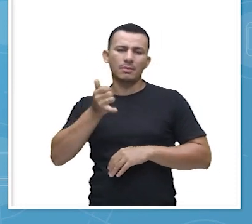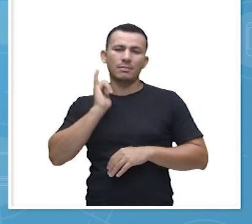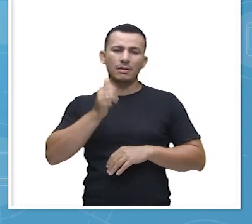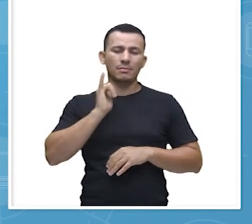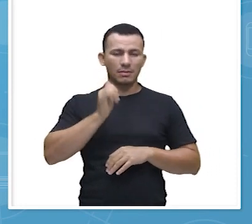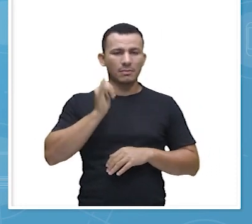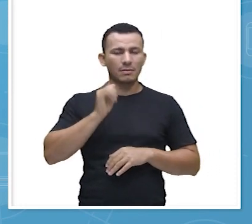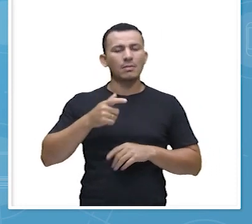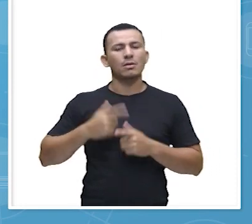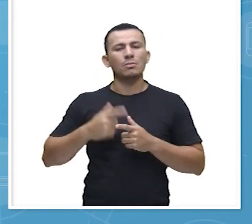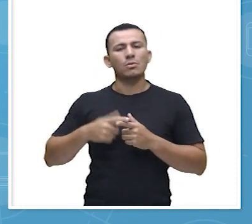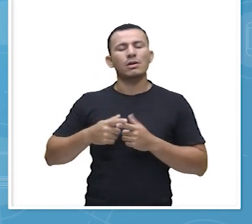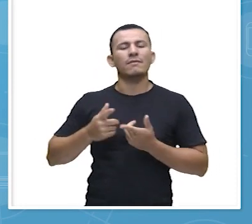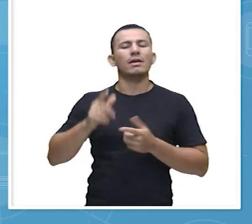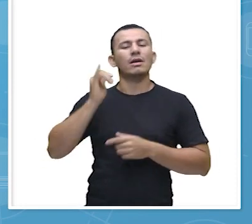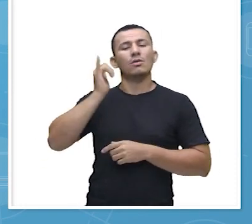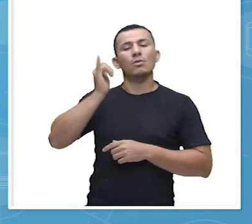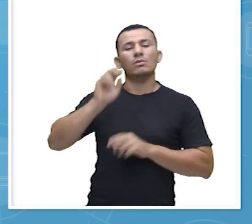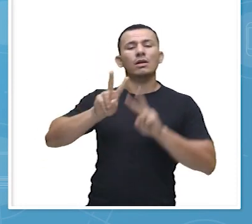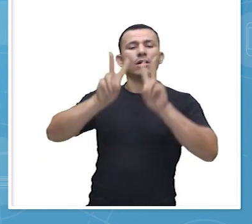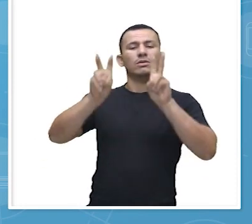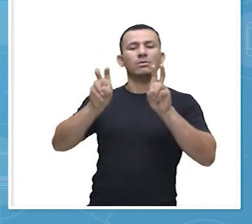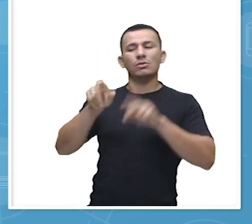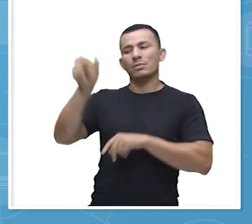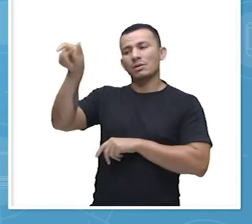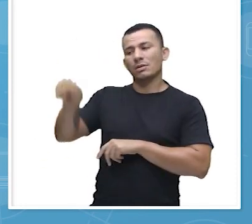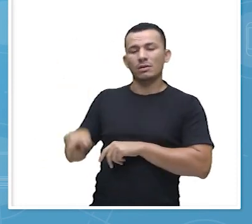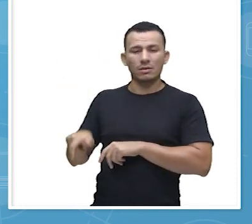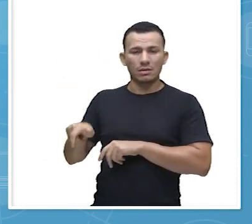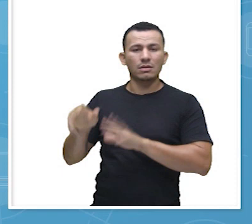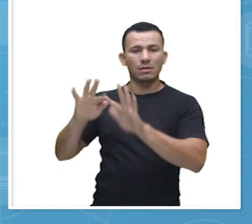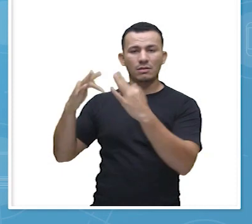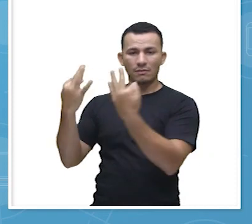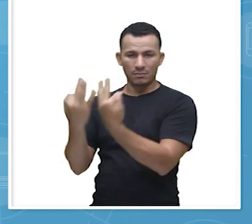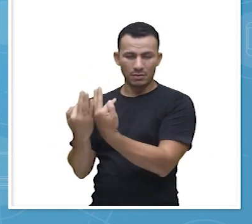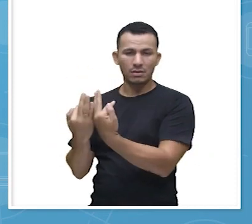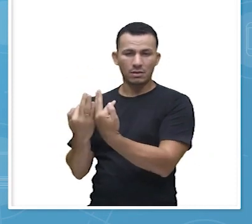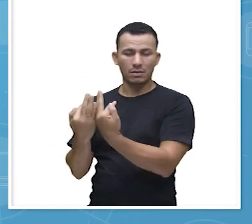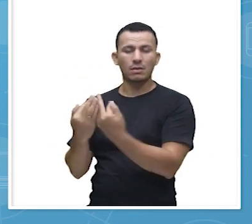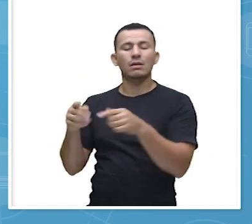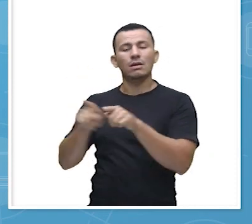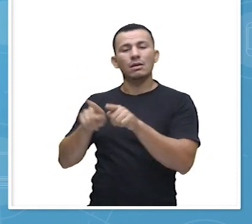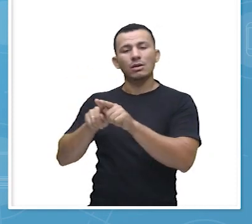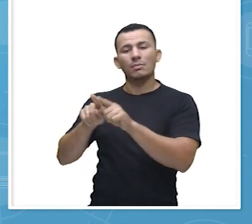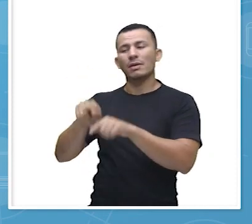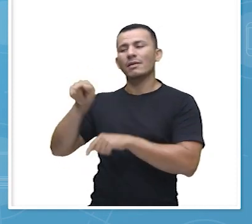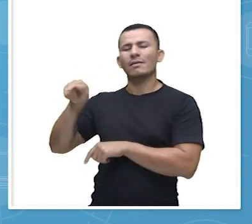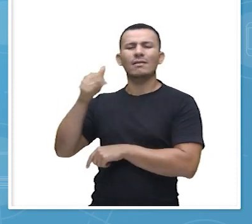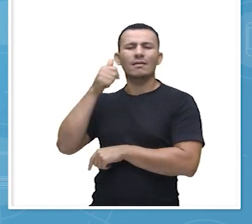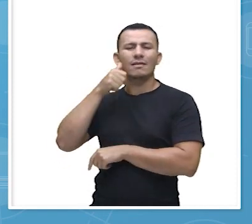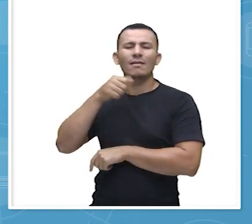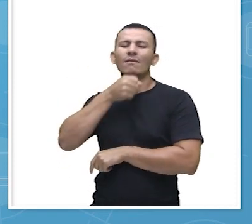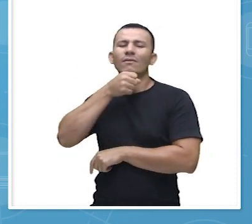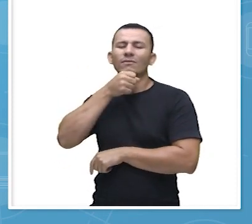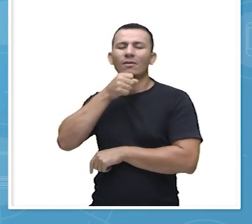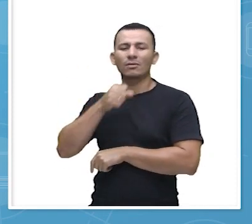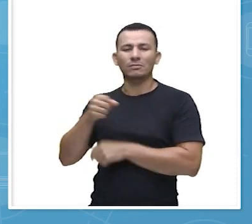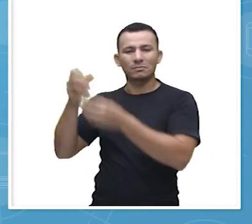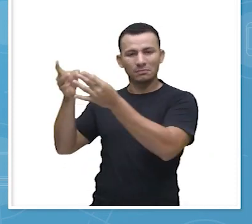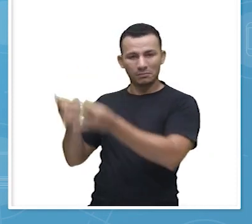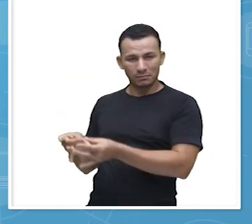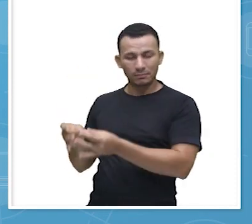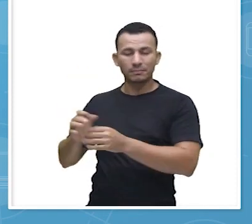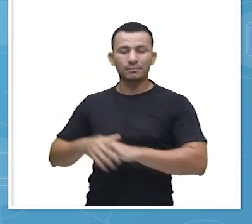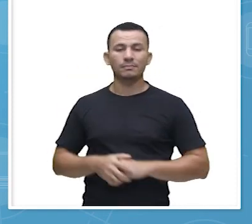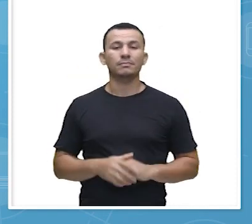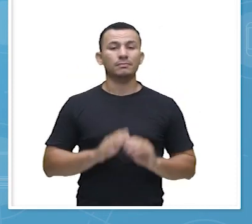vai contar um pouco sobre quem é a família Repinica e quem é a vovó Maricota. Mas, a partir